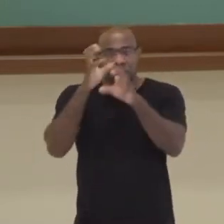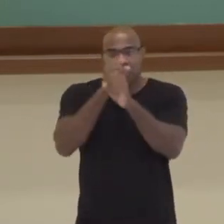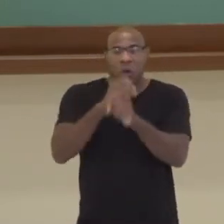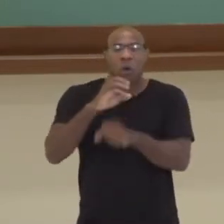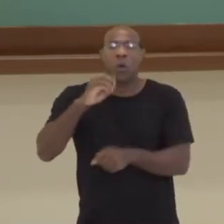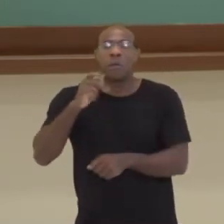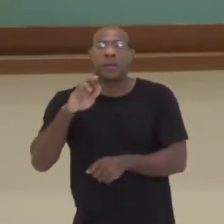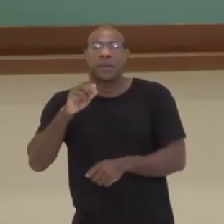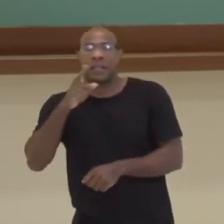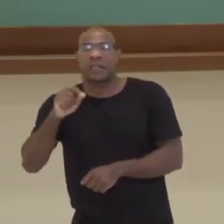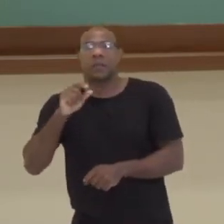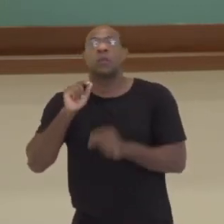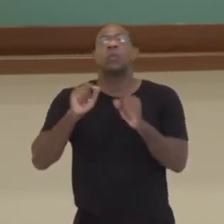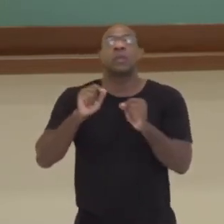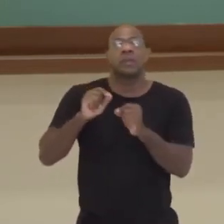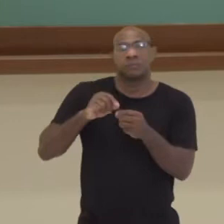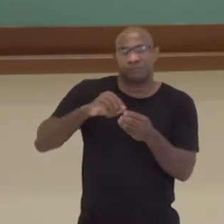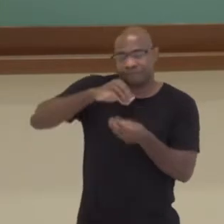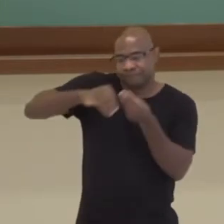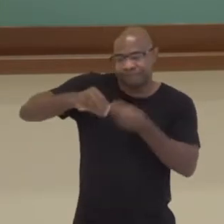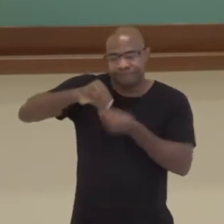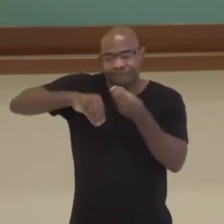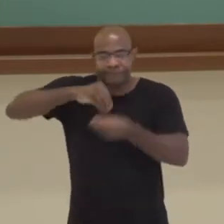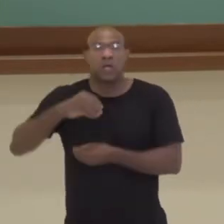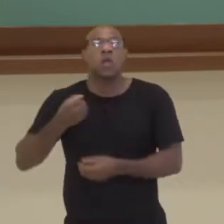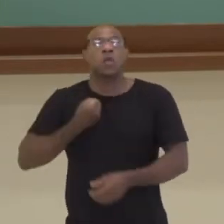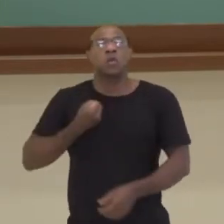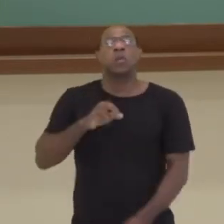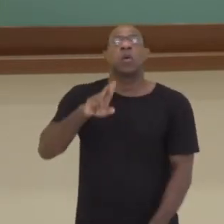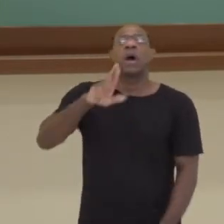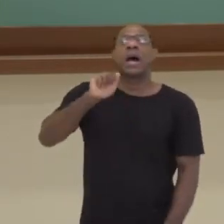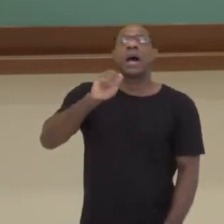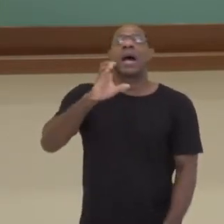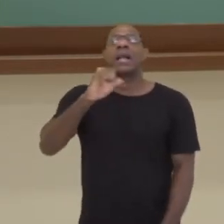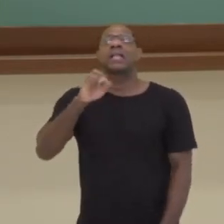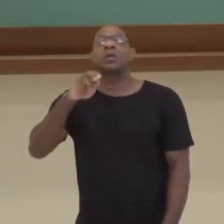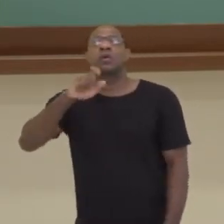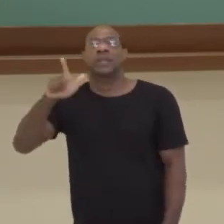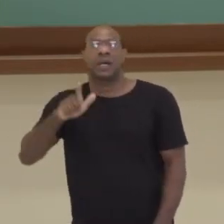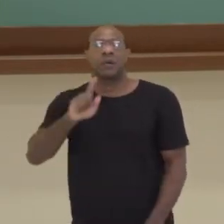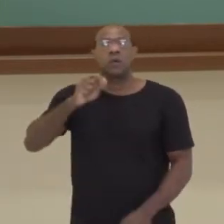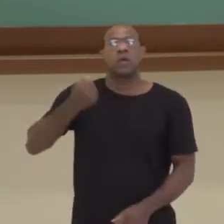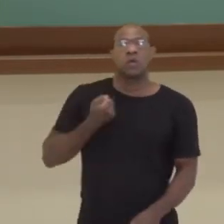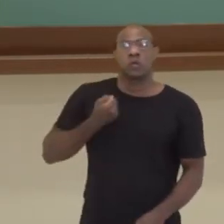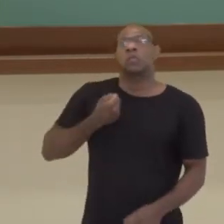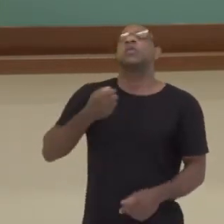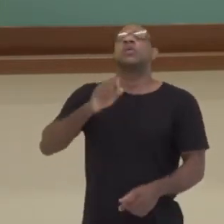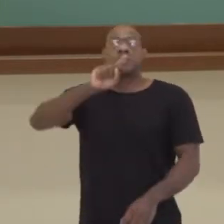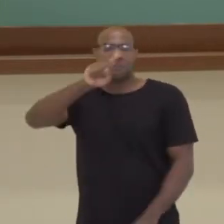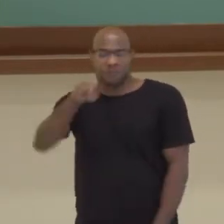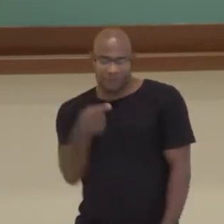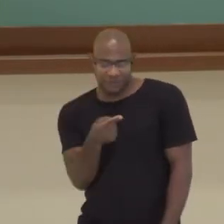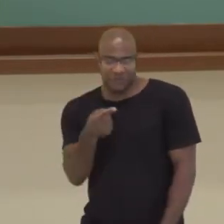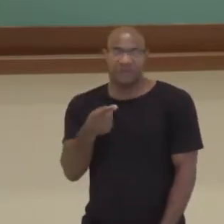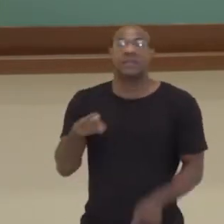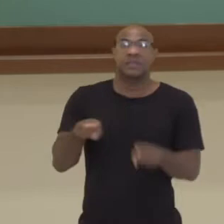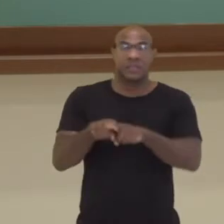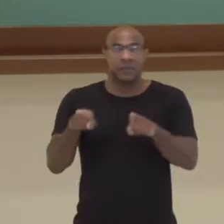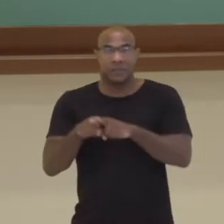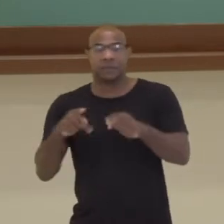operações envolvendo os números racionais na sua forma decimal e também na sua